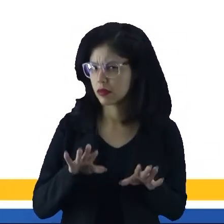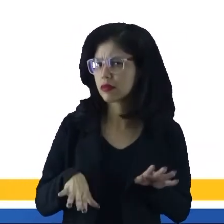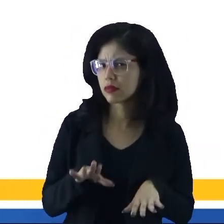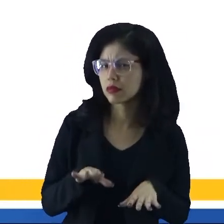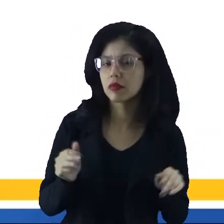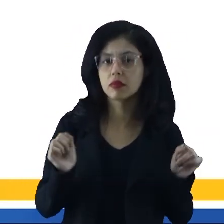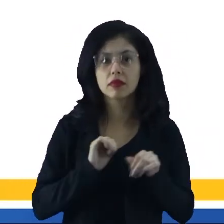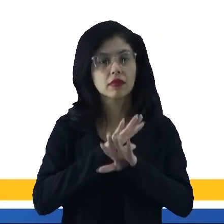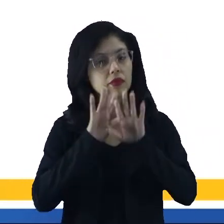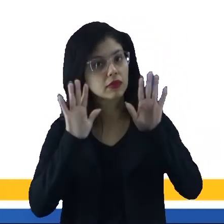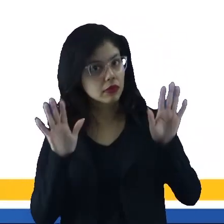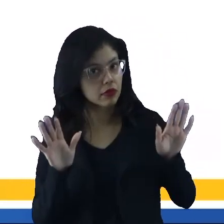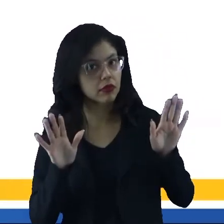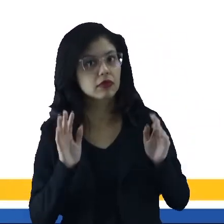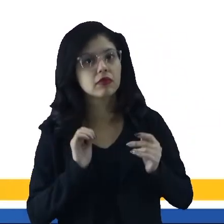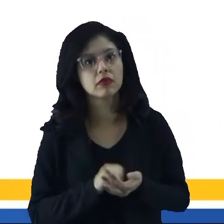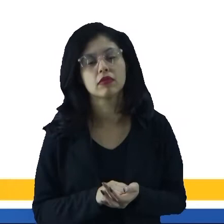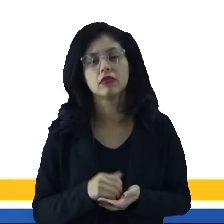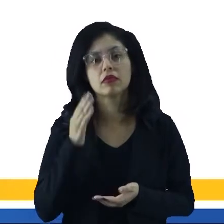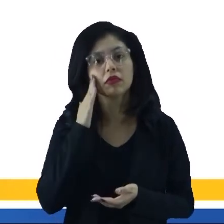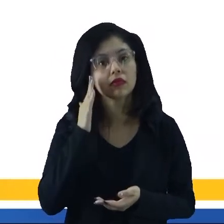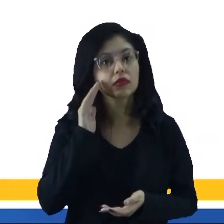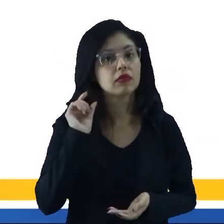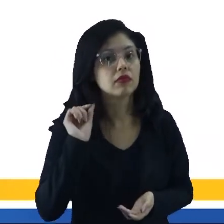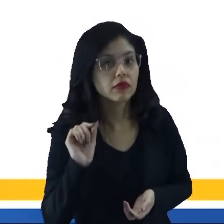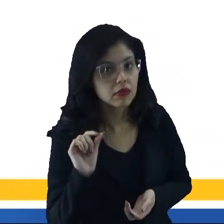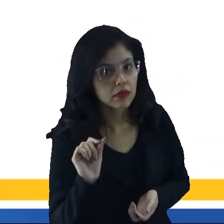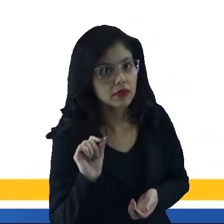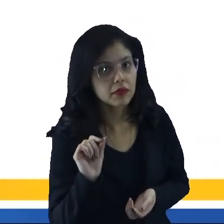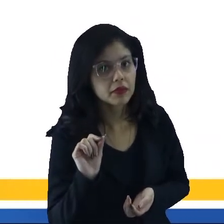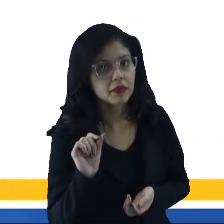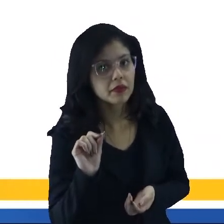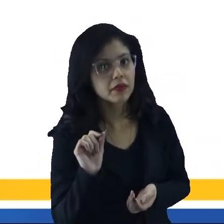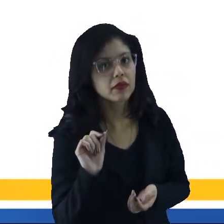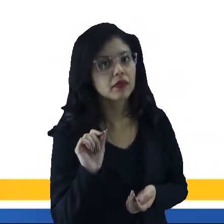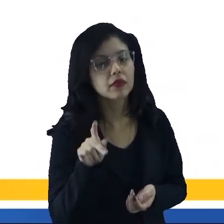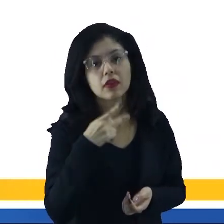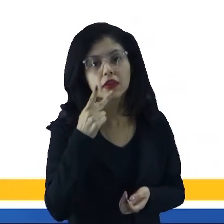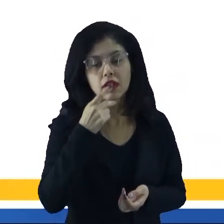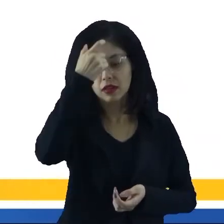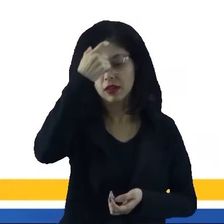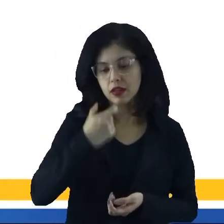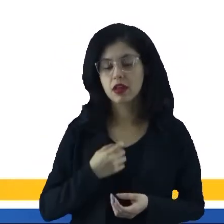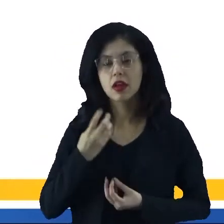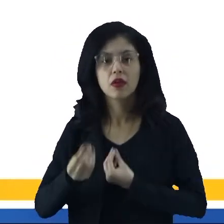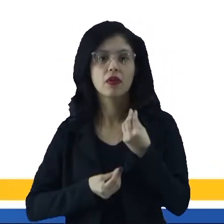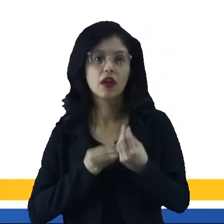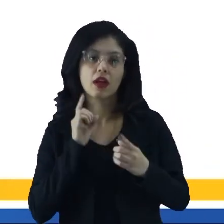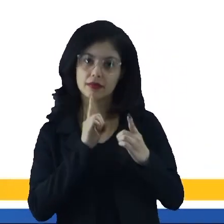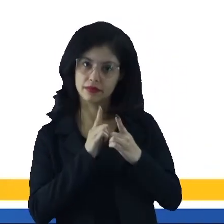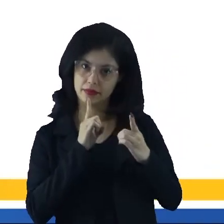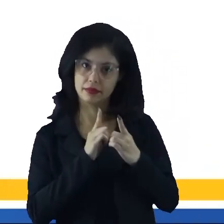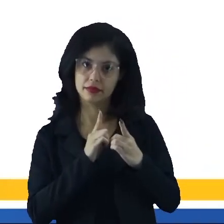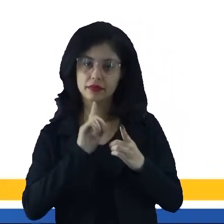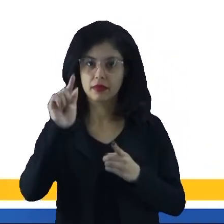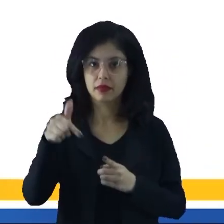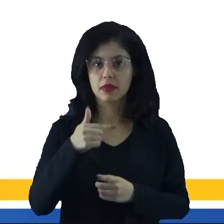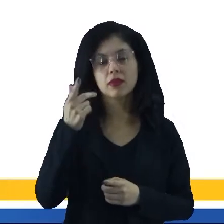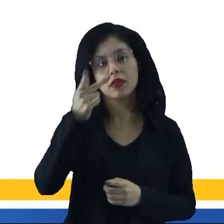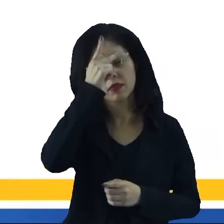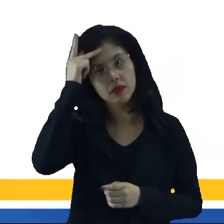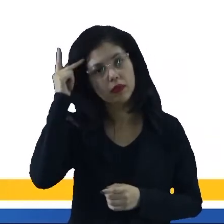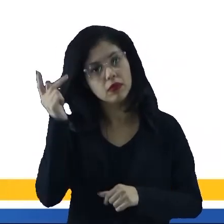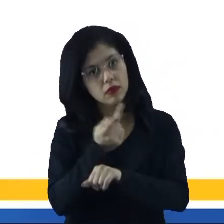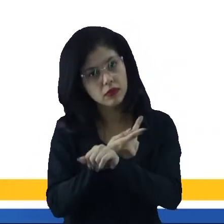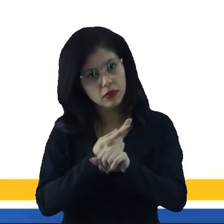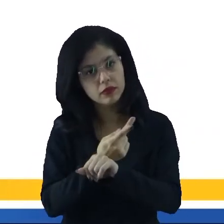deixa claro para nós que ele entendeu o quê? Ele não estava se referindo a ele como paciente, aquela pessoa que procura um médico